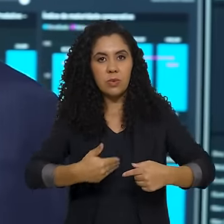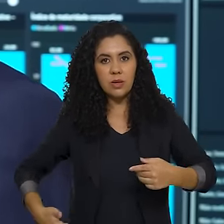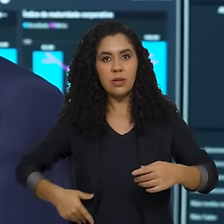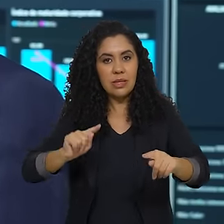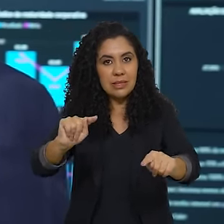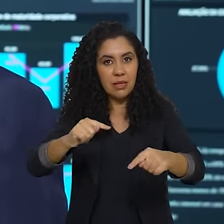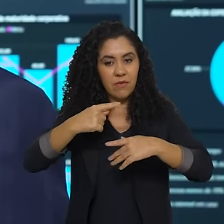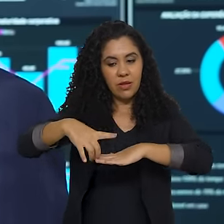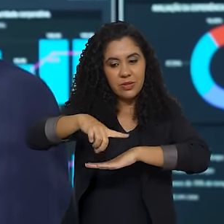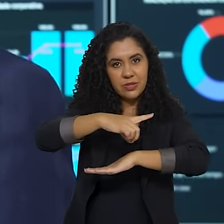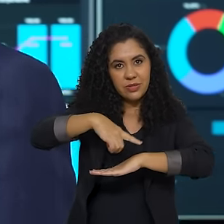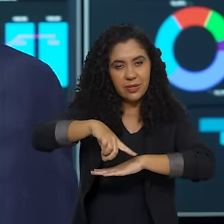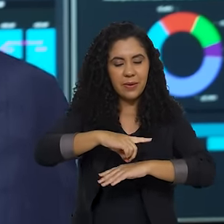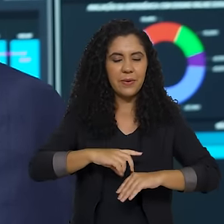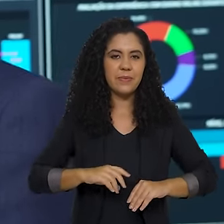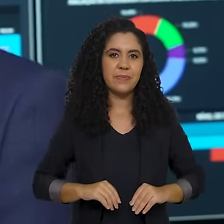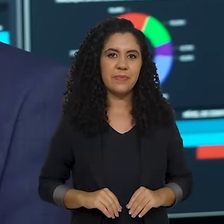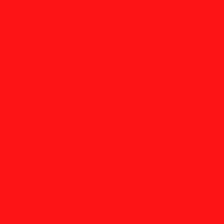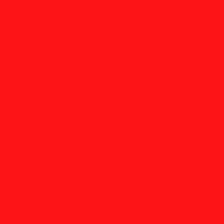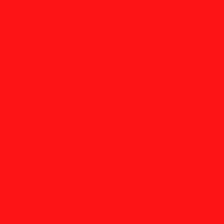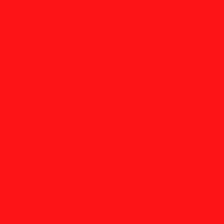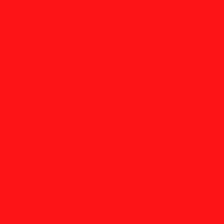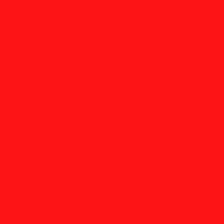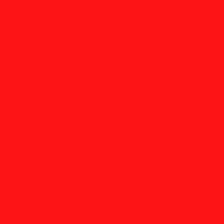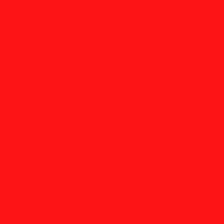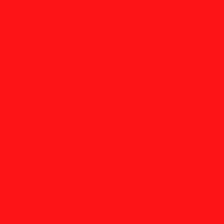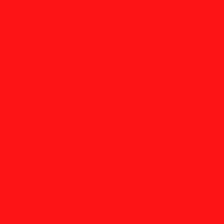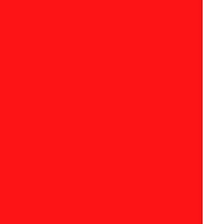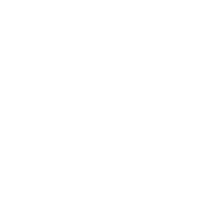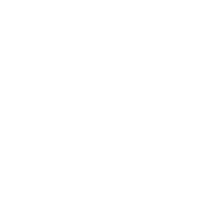frente aos desafios da era digital.